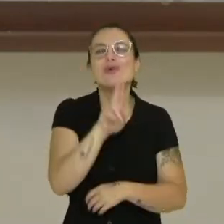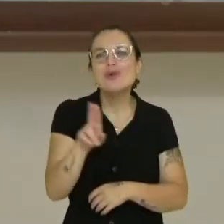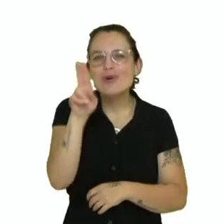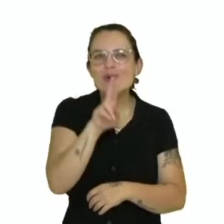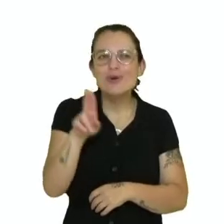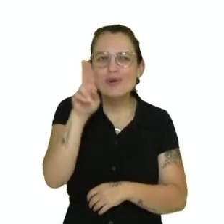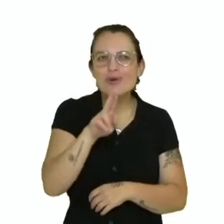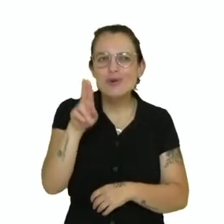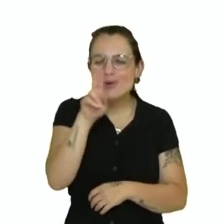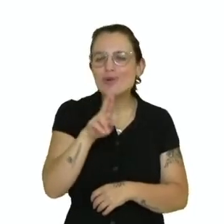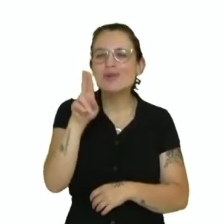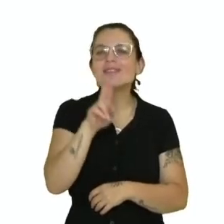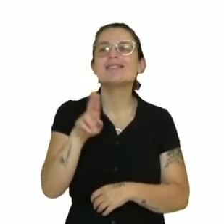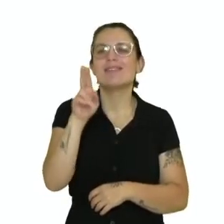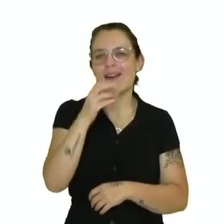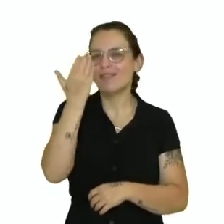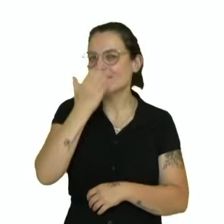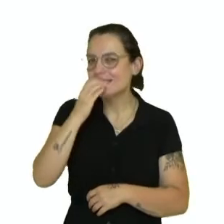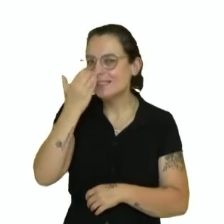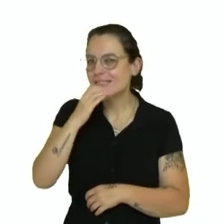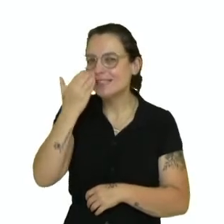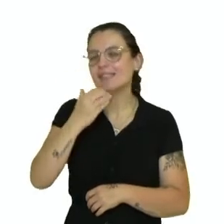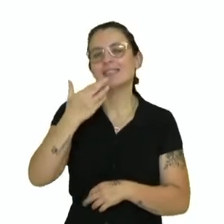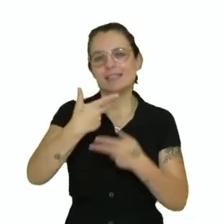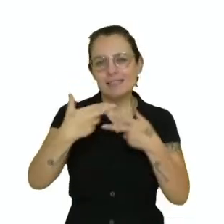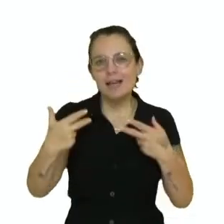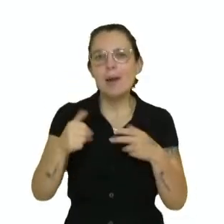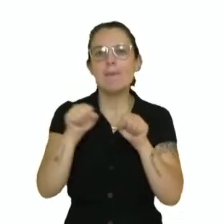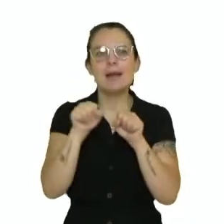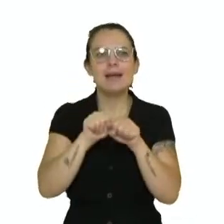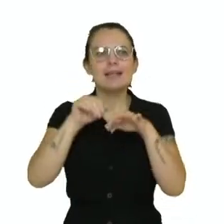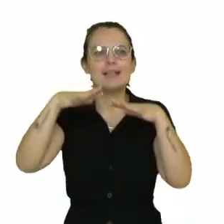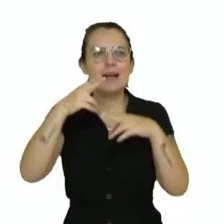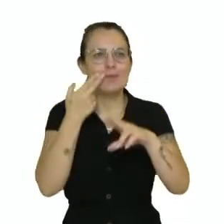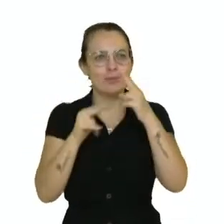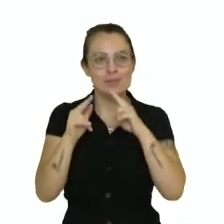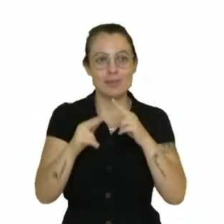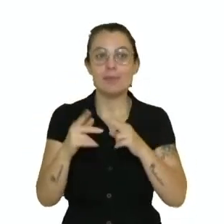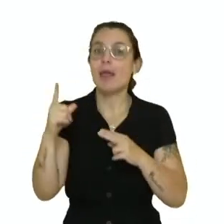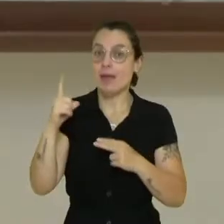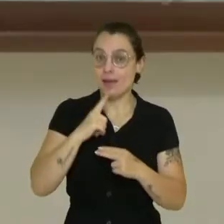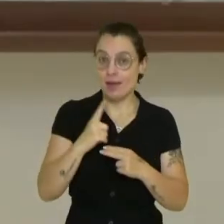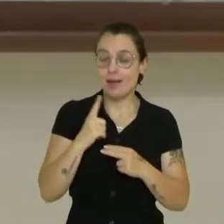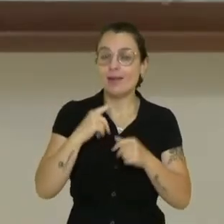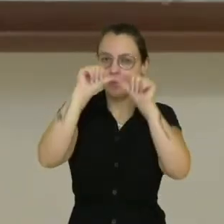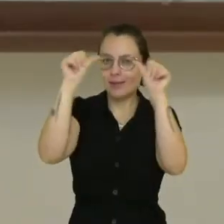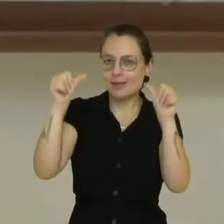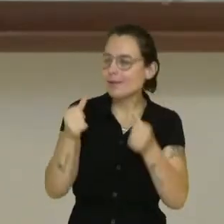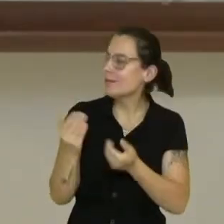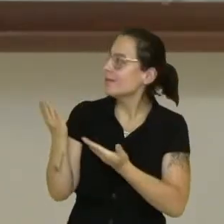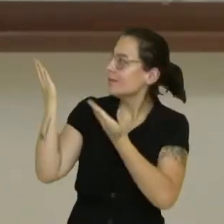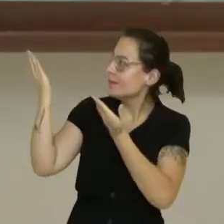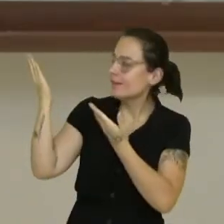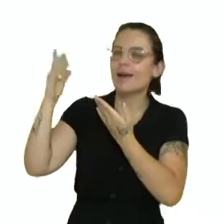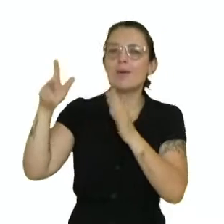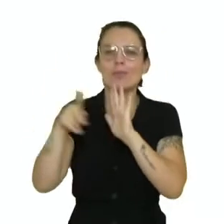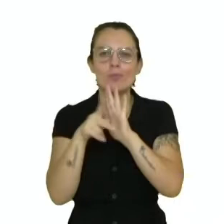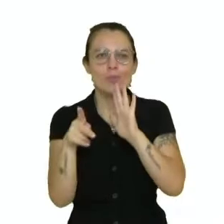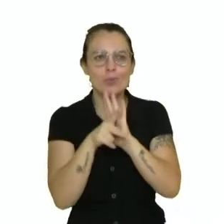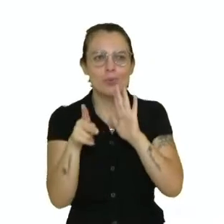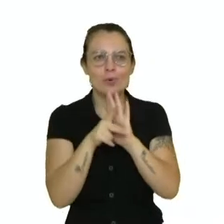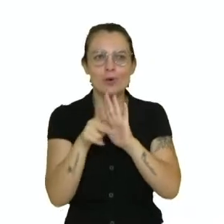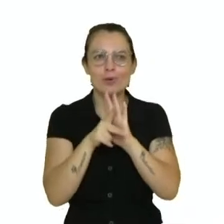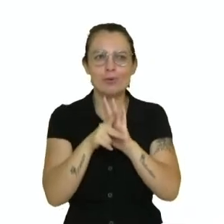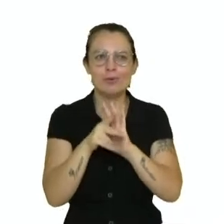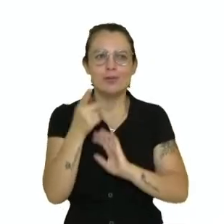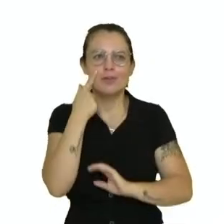Olha que legal! E aqui eu tenho algumas imagens dessa captação do som através do uso de vegetais. Olha